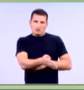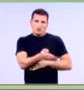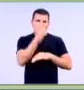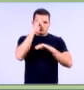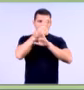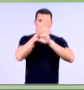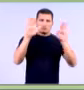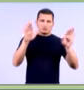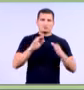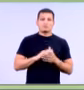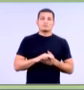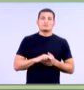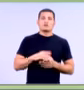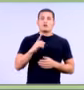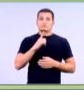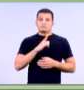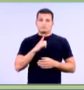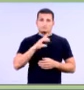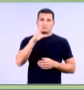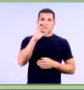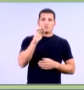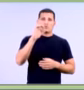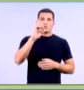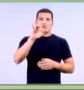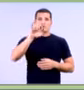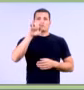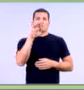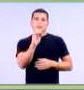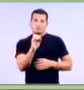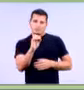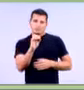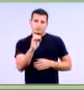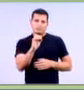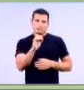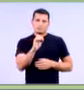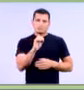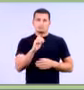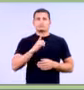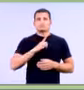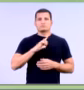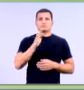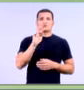temos o código sendo evidenciado, nós temos a função